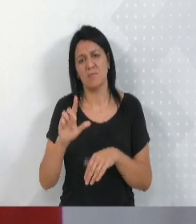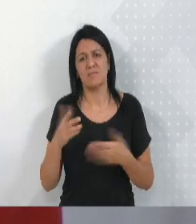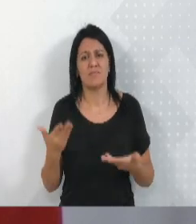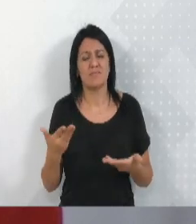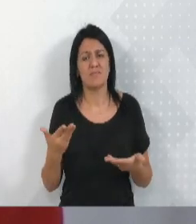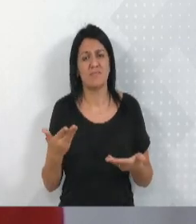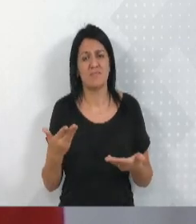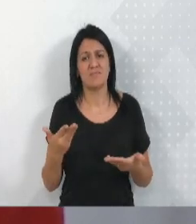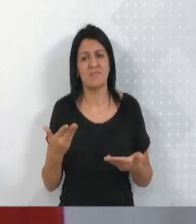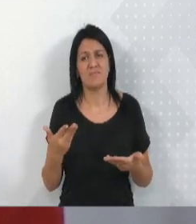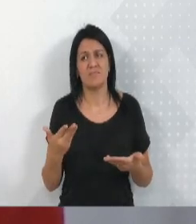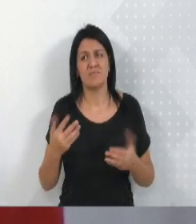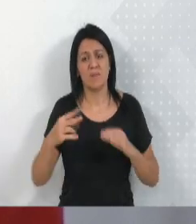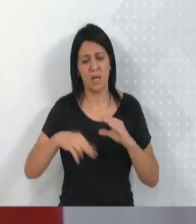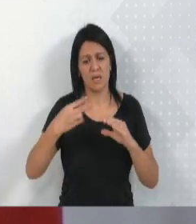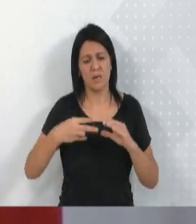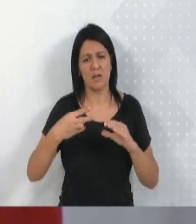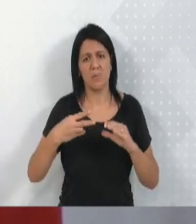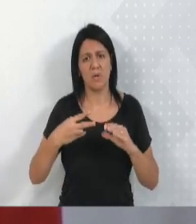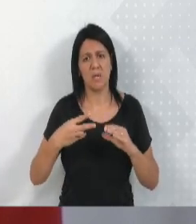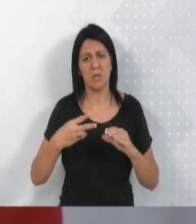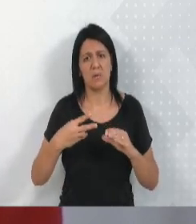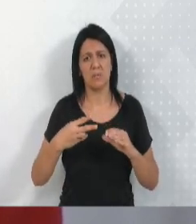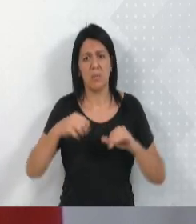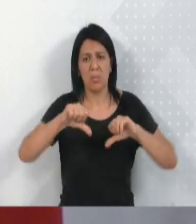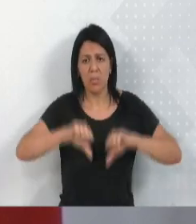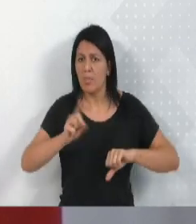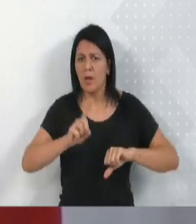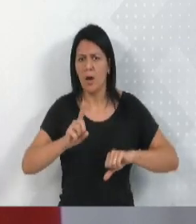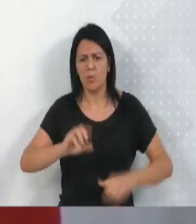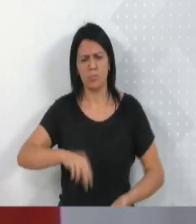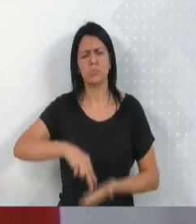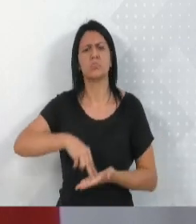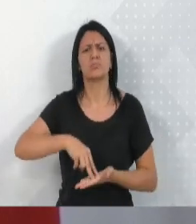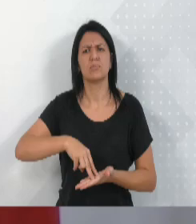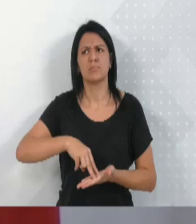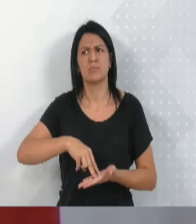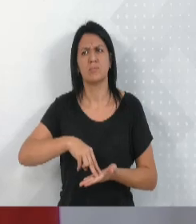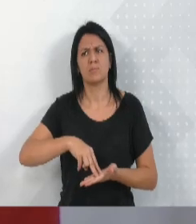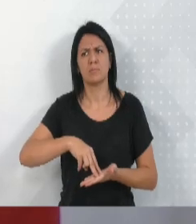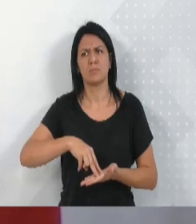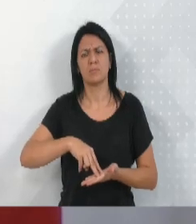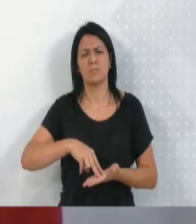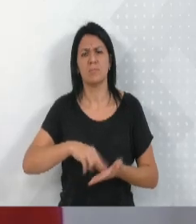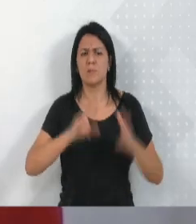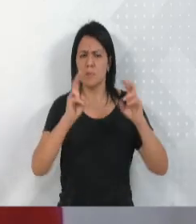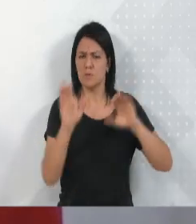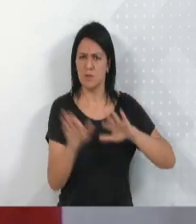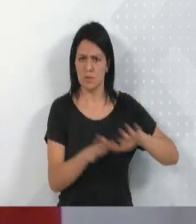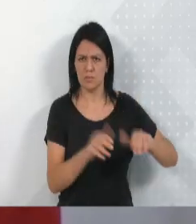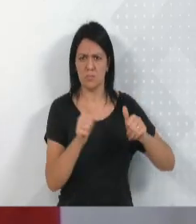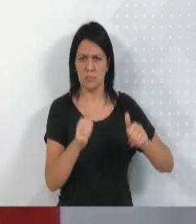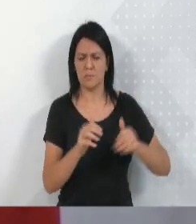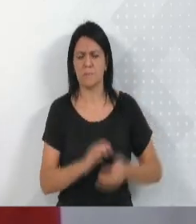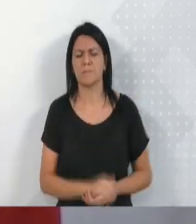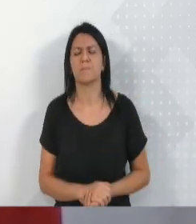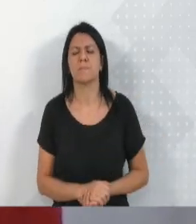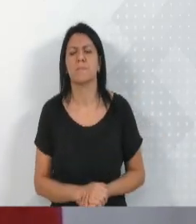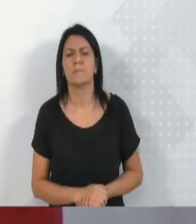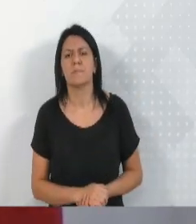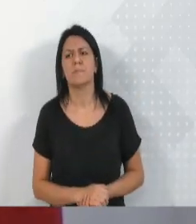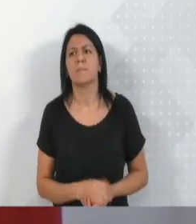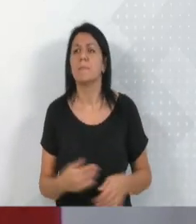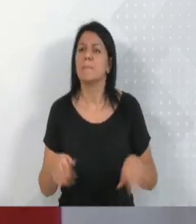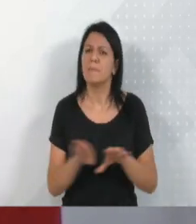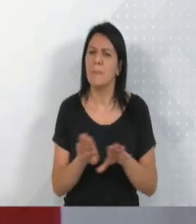Legislativo não se acovardou, se posicionou. Então, seria isso sobre esse assunto. Ao mesmo tempo,